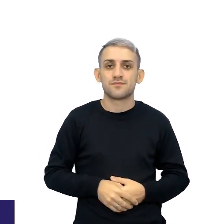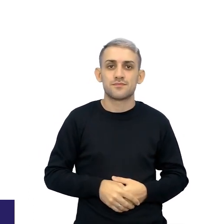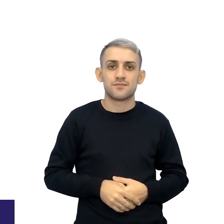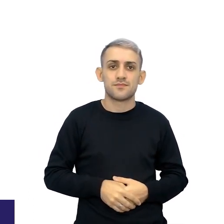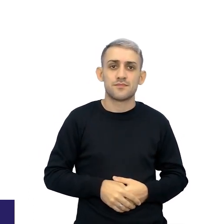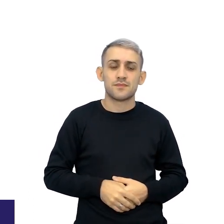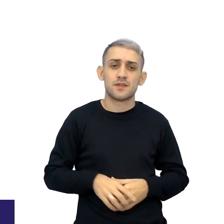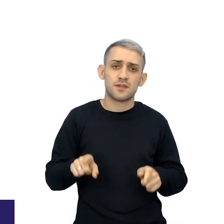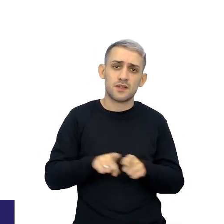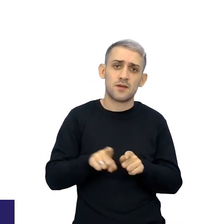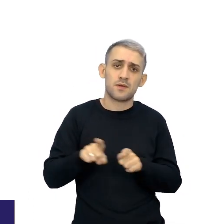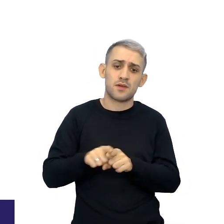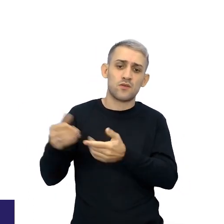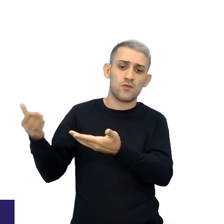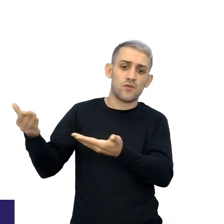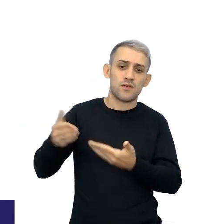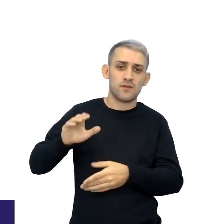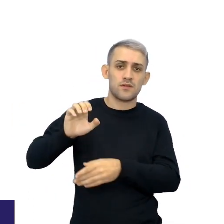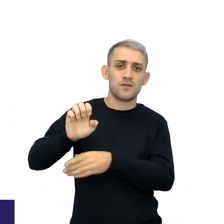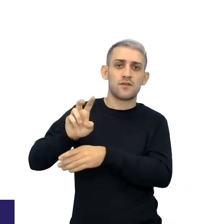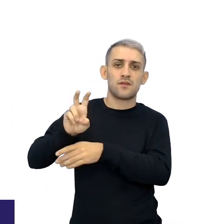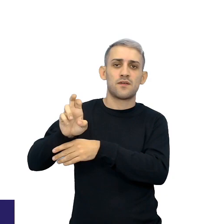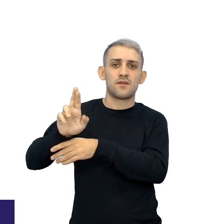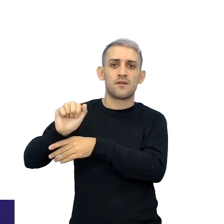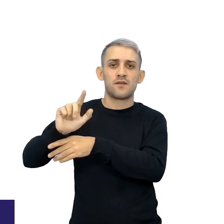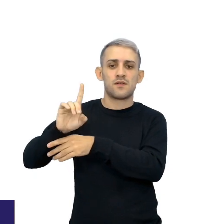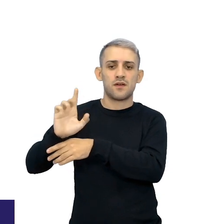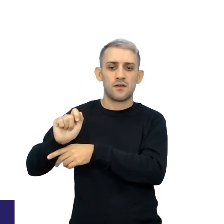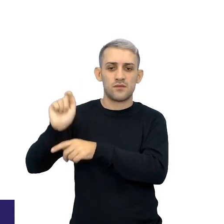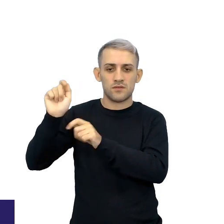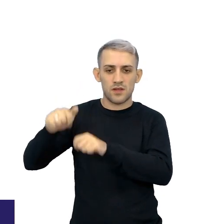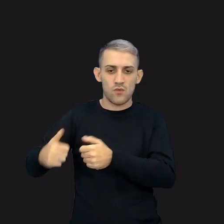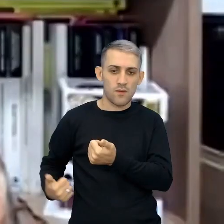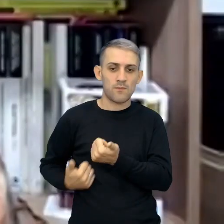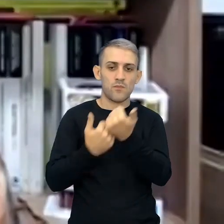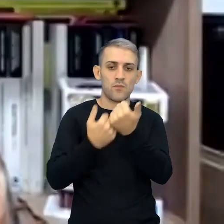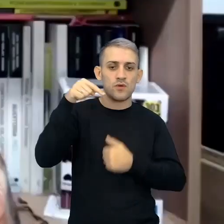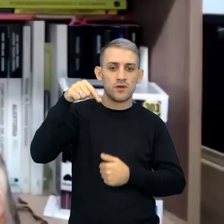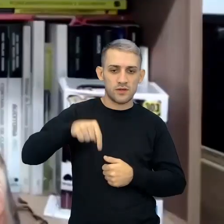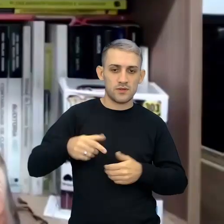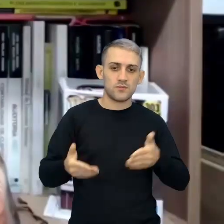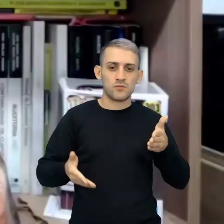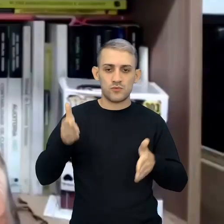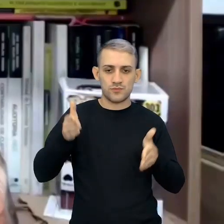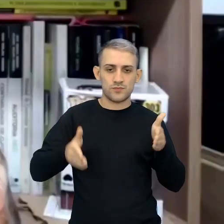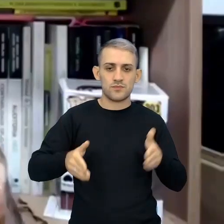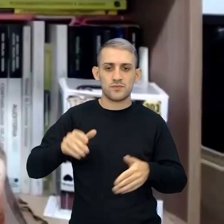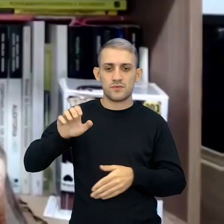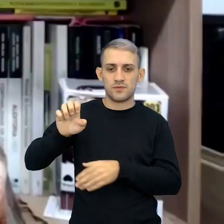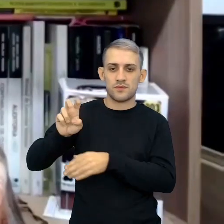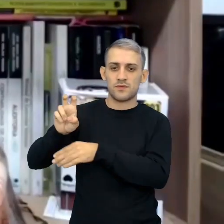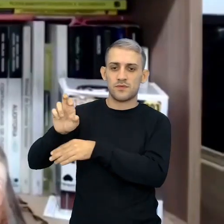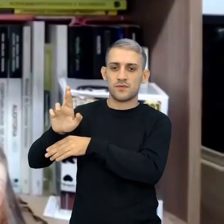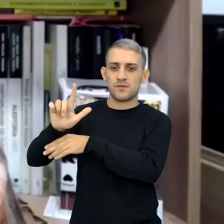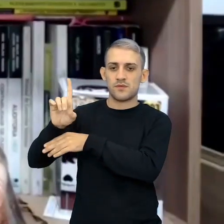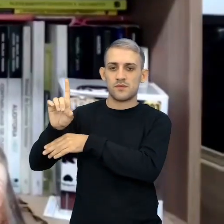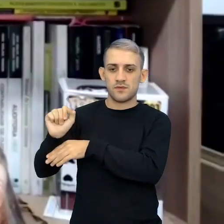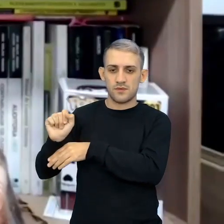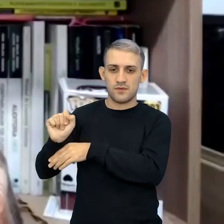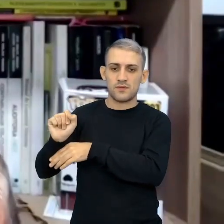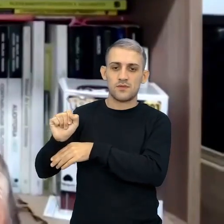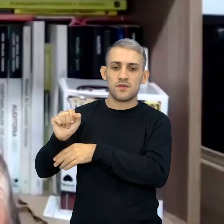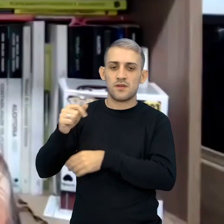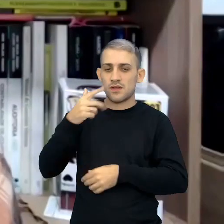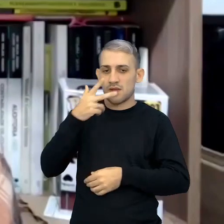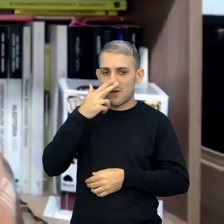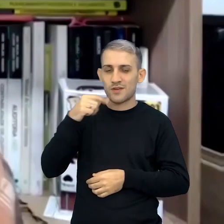vou convidar aqui o Everaldo para nos auxiliar aí nesse processo. Everaldo, eu